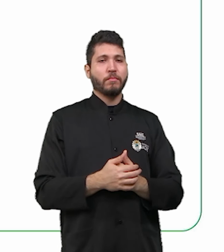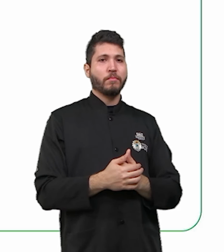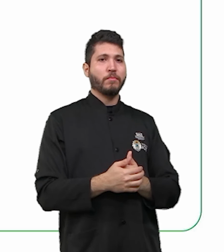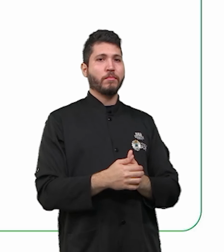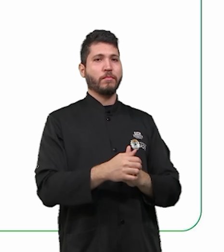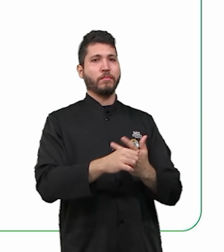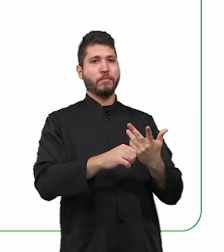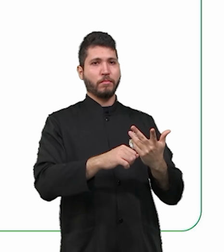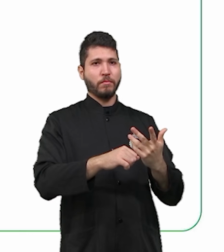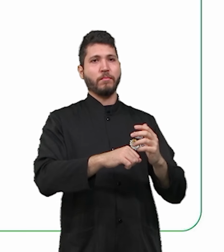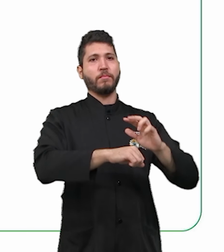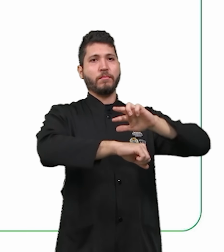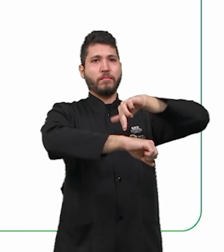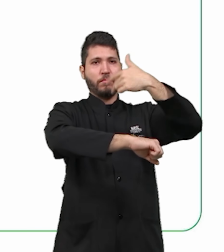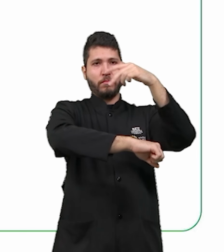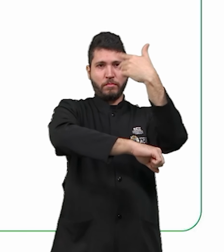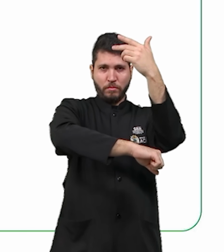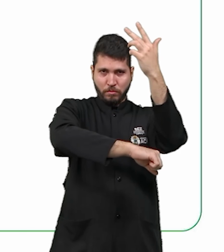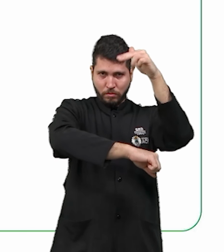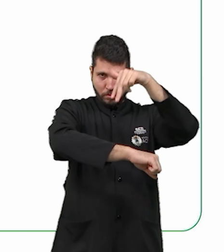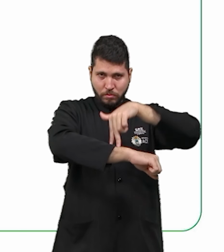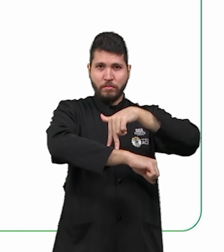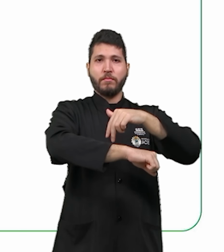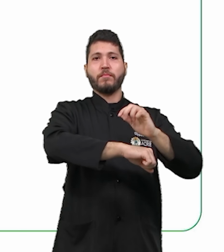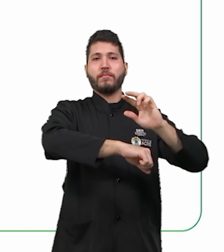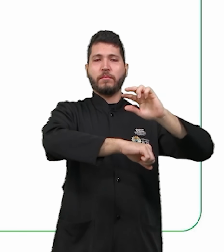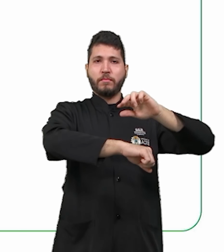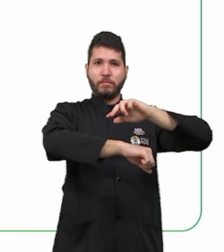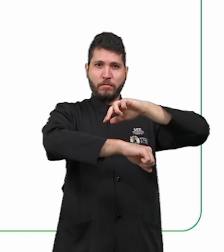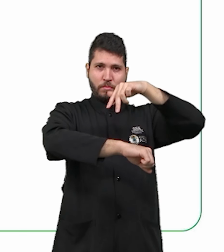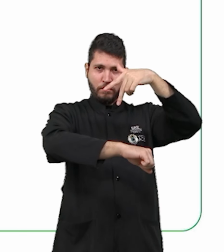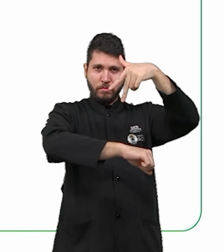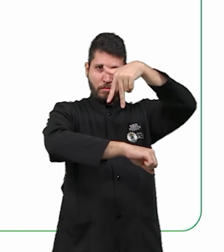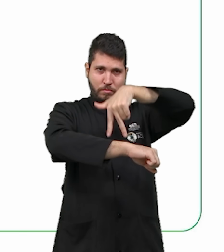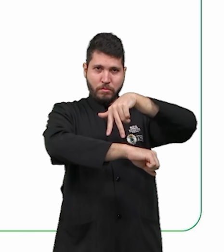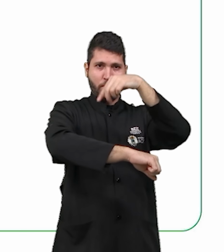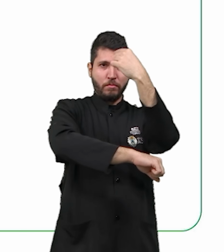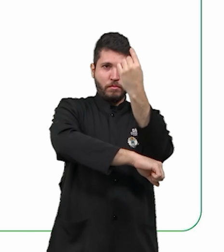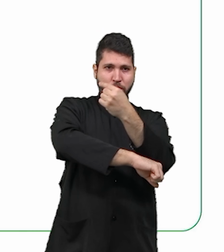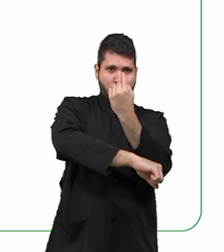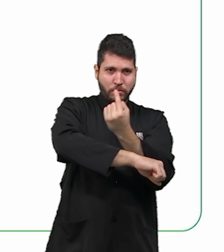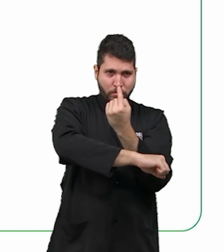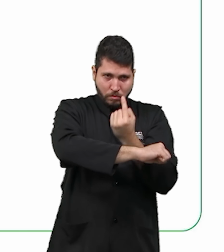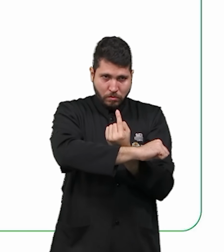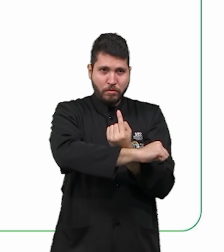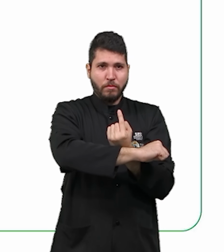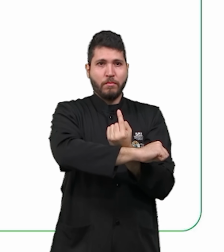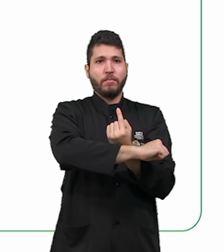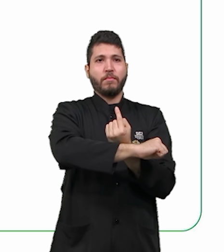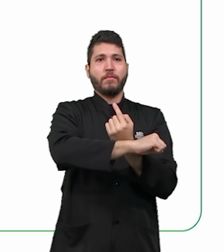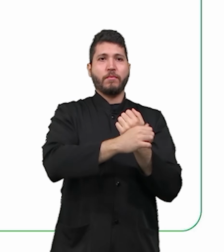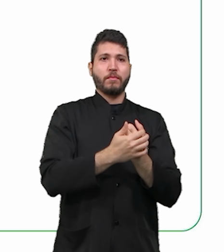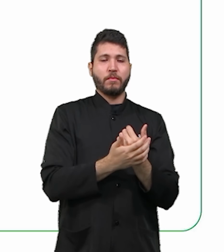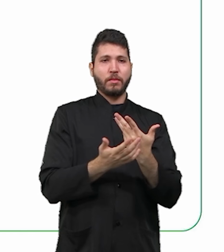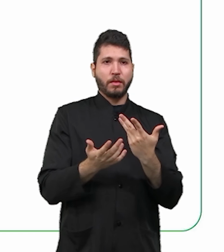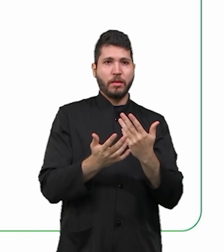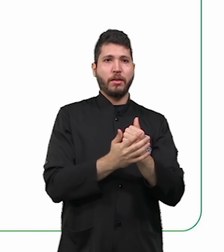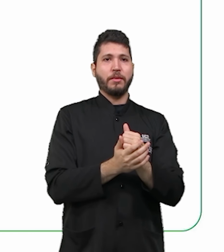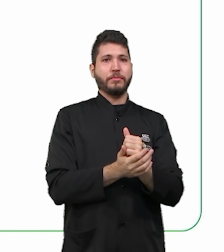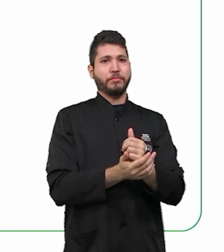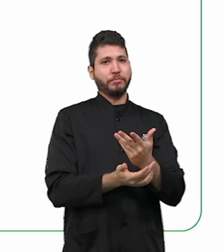la gimnasia rítmica, gimnasia aeróbica, gimnasia